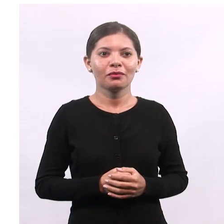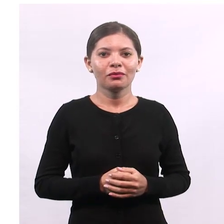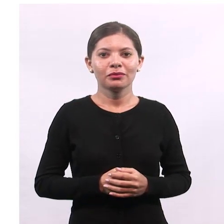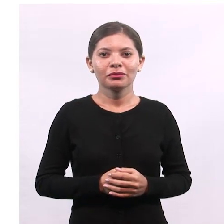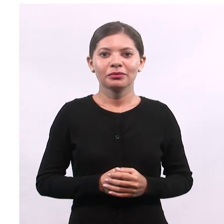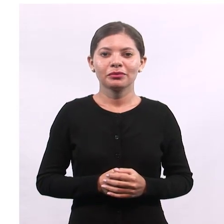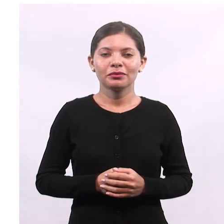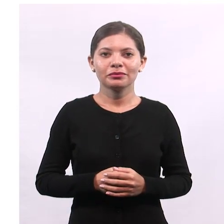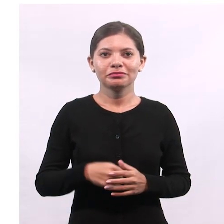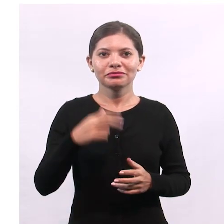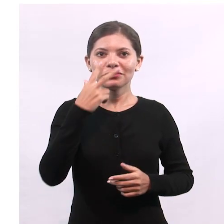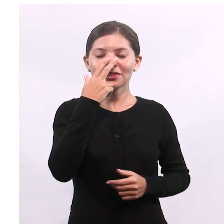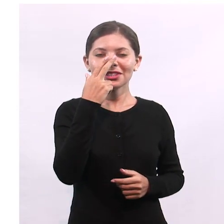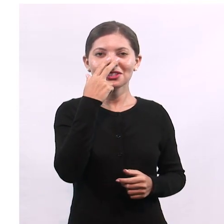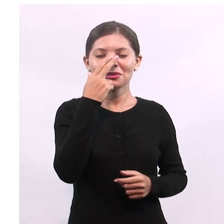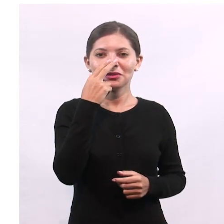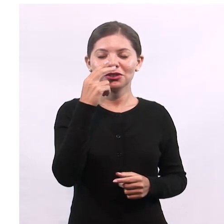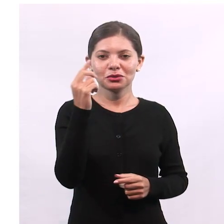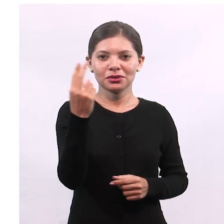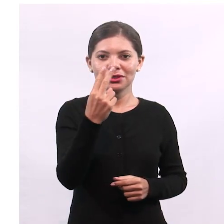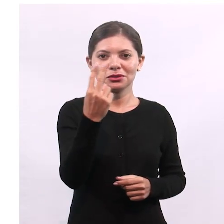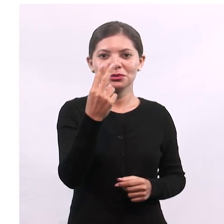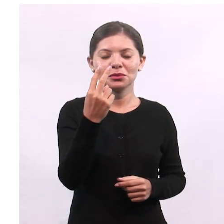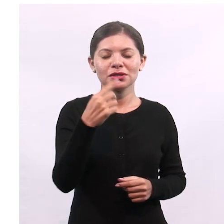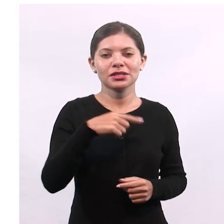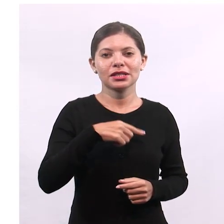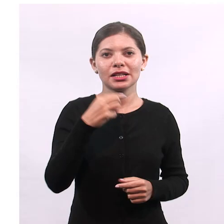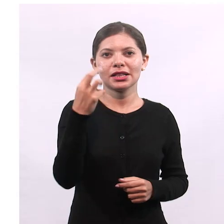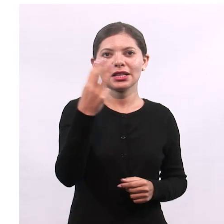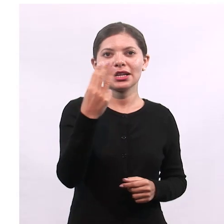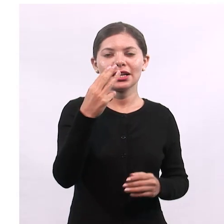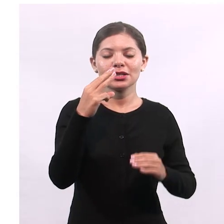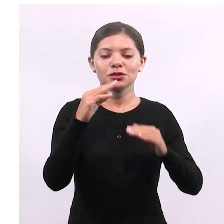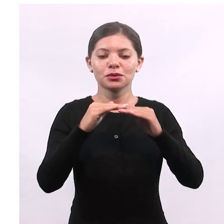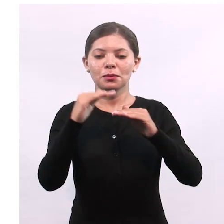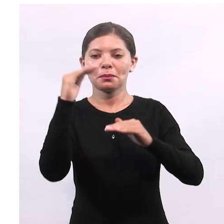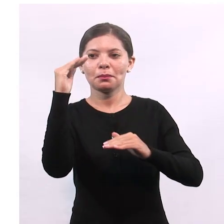eu vou ter três ou mais colunas